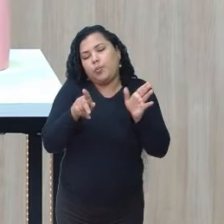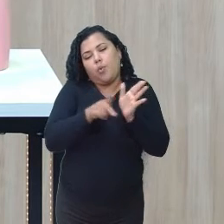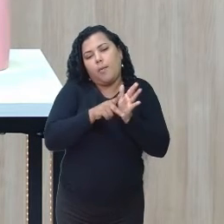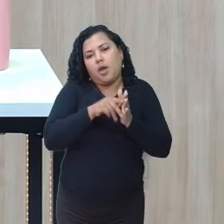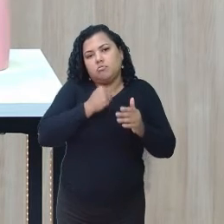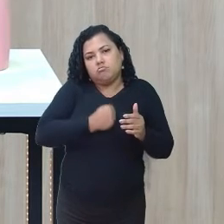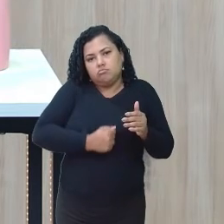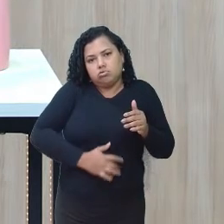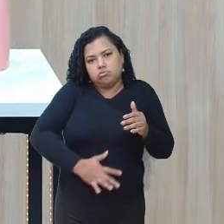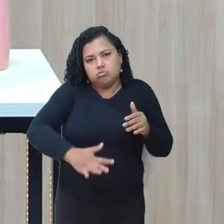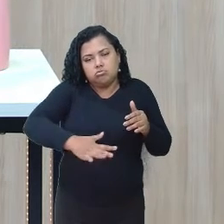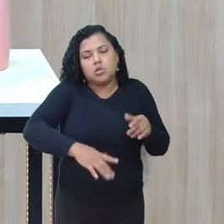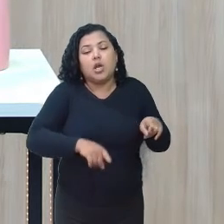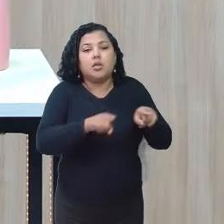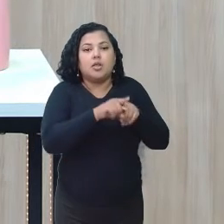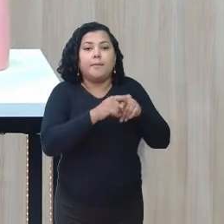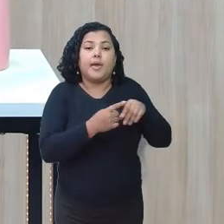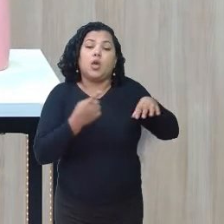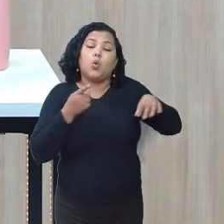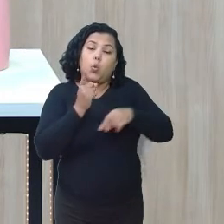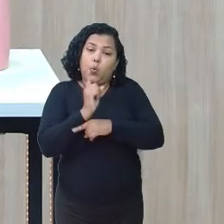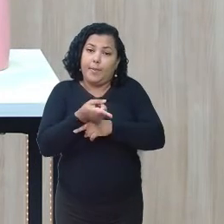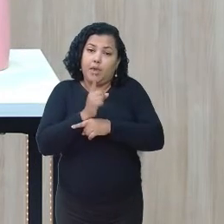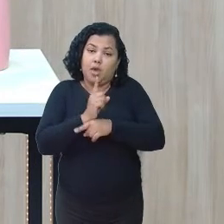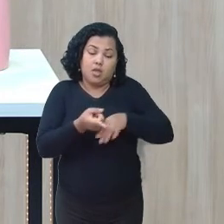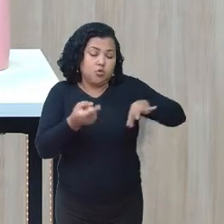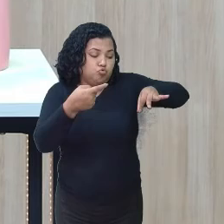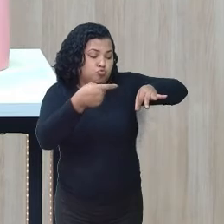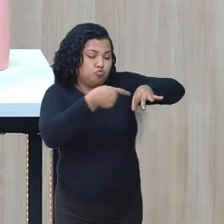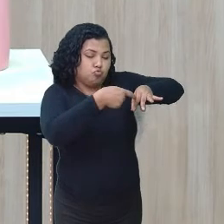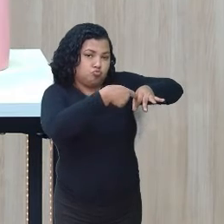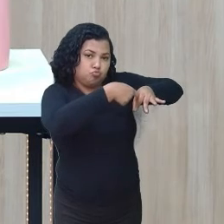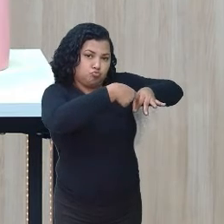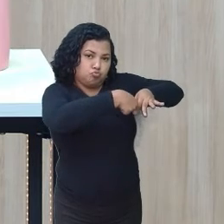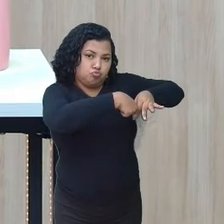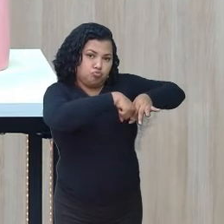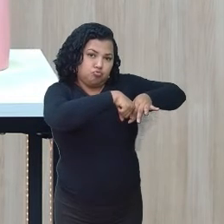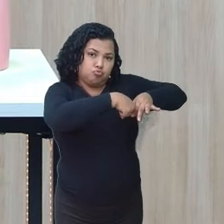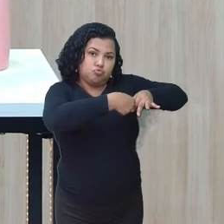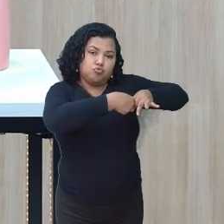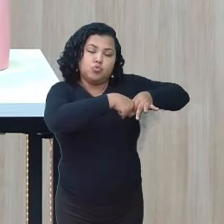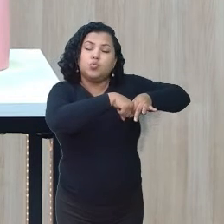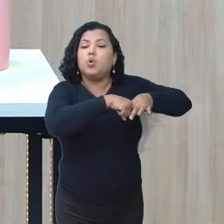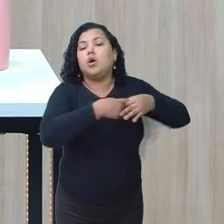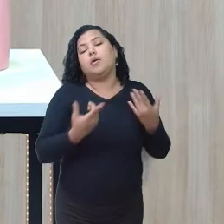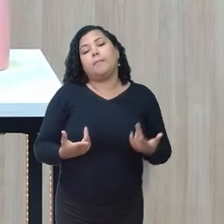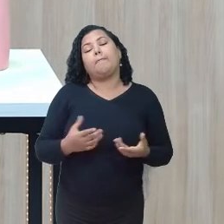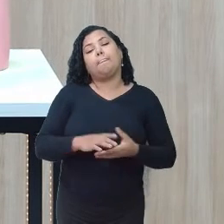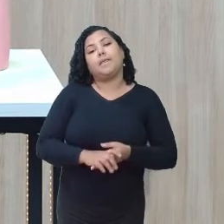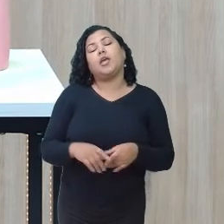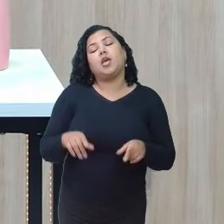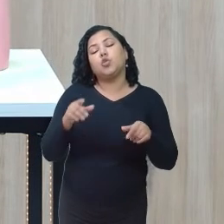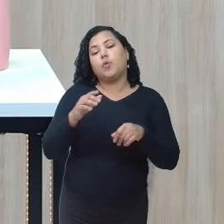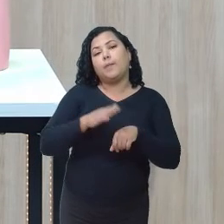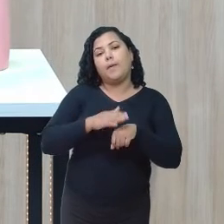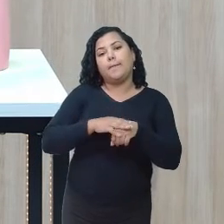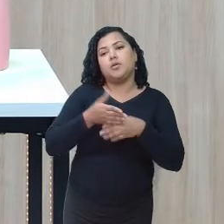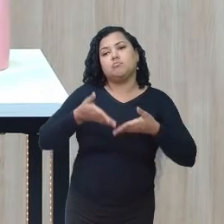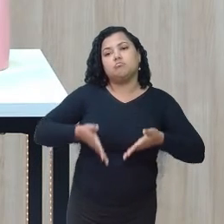a penetração do pênis e também o canal pelo qual o bebê passa no momento do parto